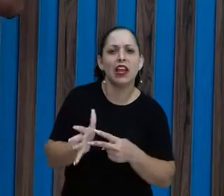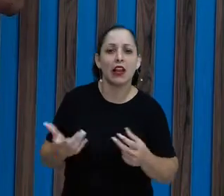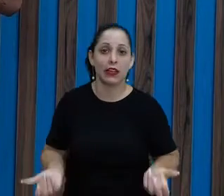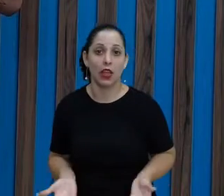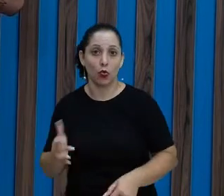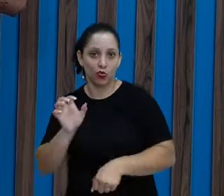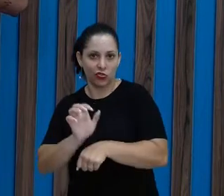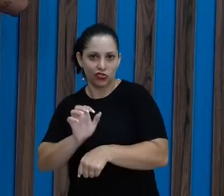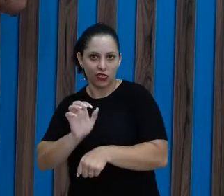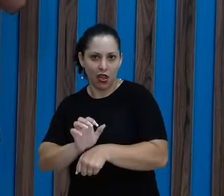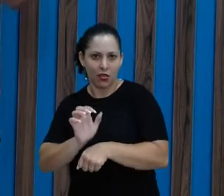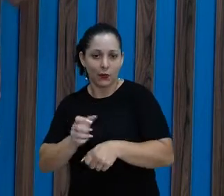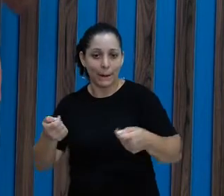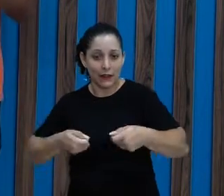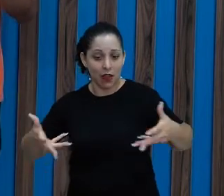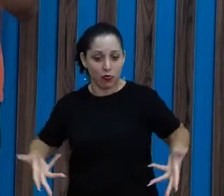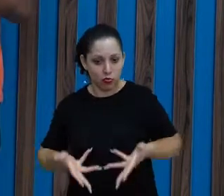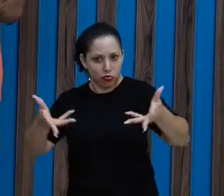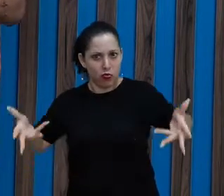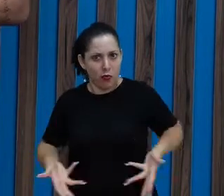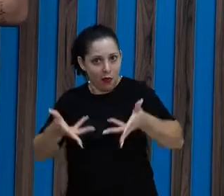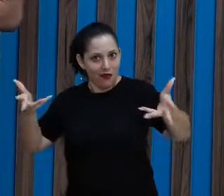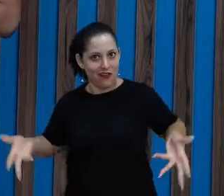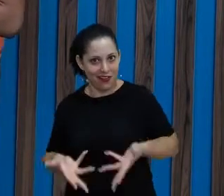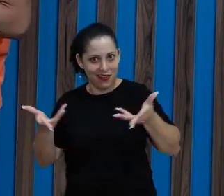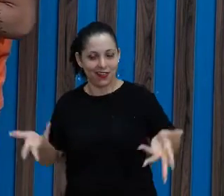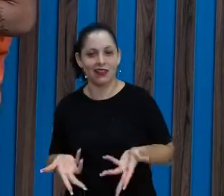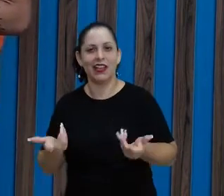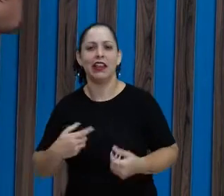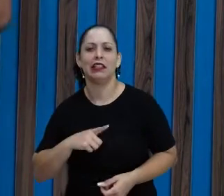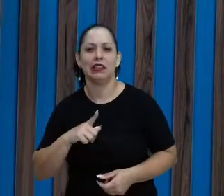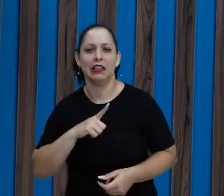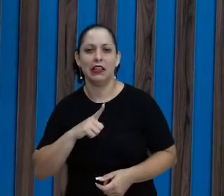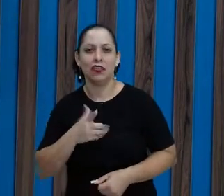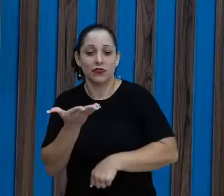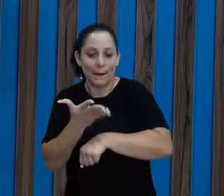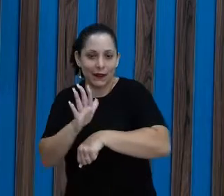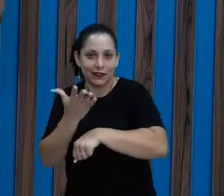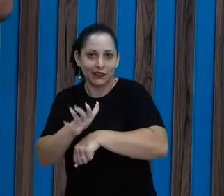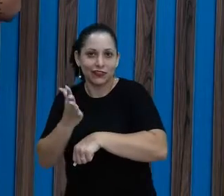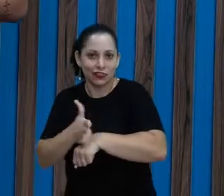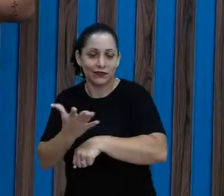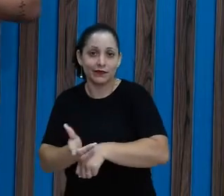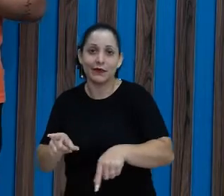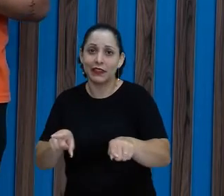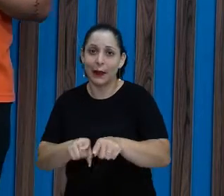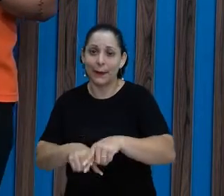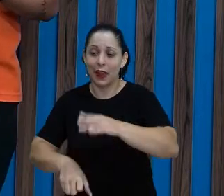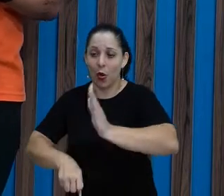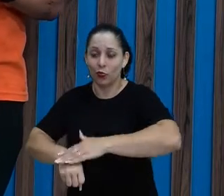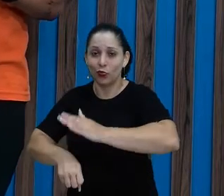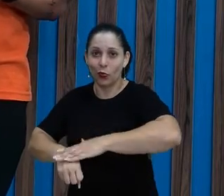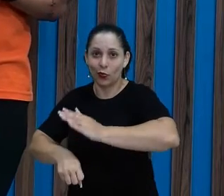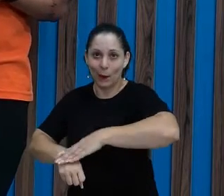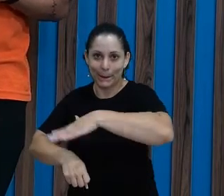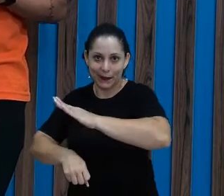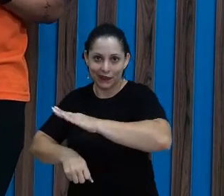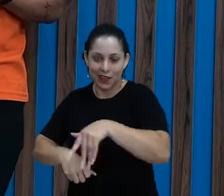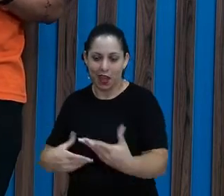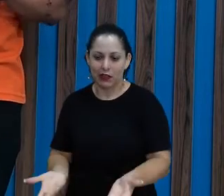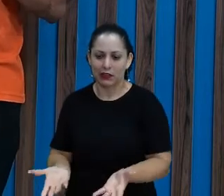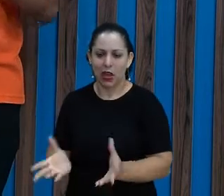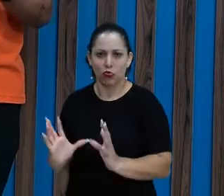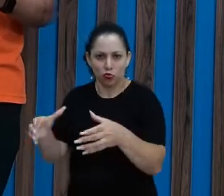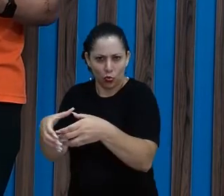promover, né, ele tem que fomentar essas atividades, mas ao mesmo tempo ele dá autonomia às entidades